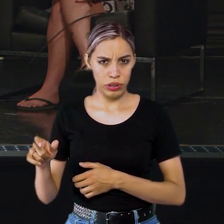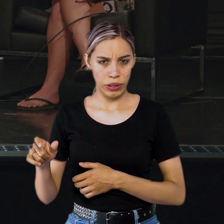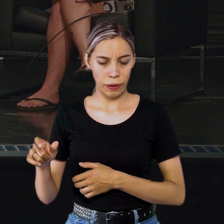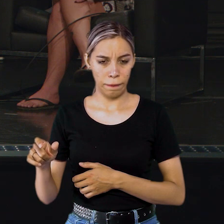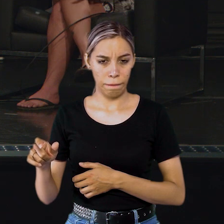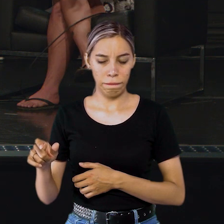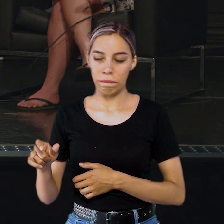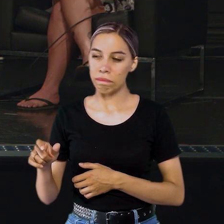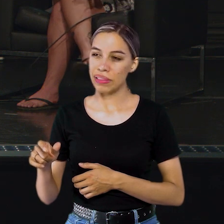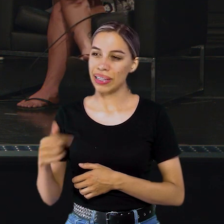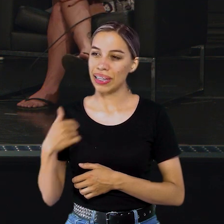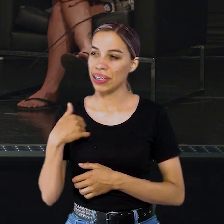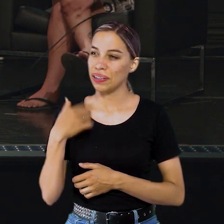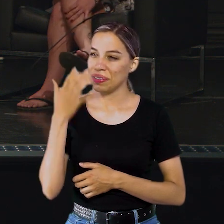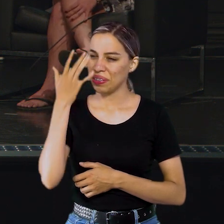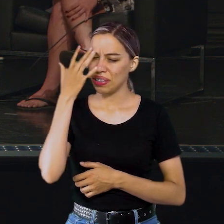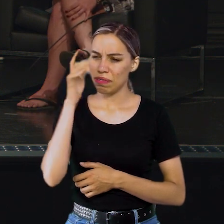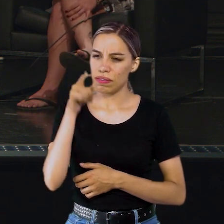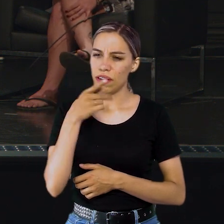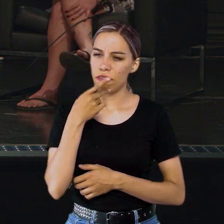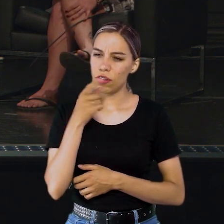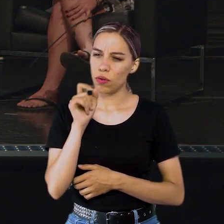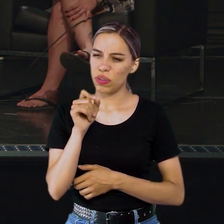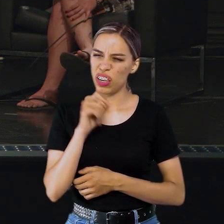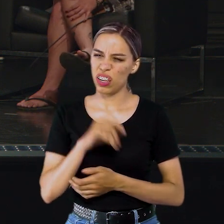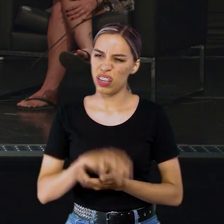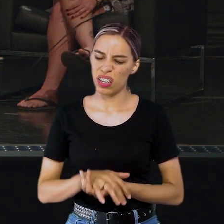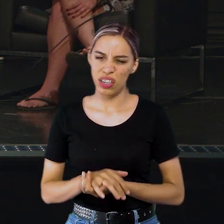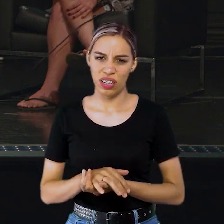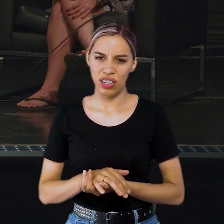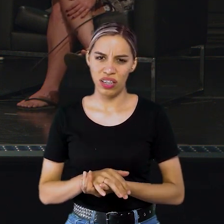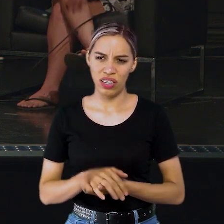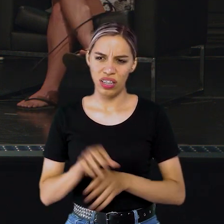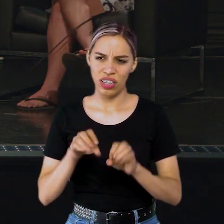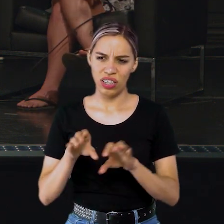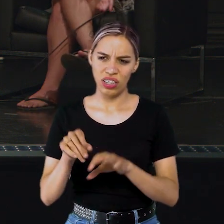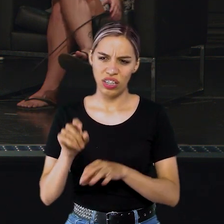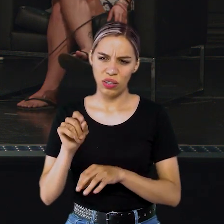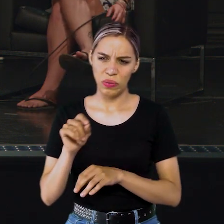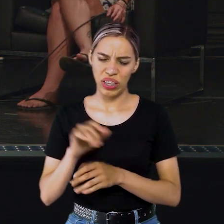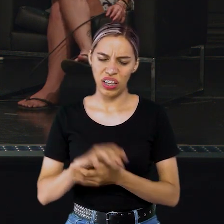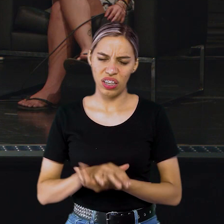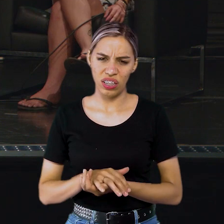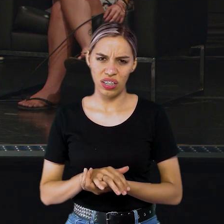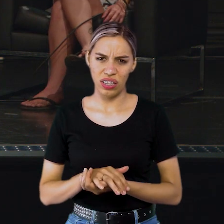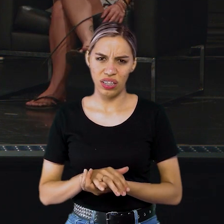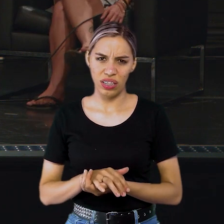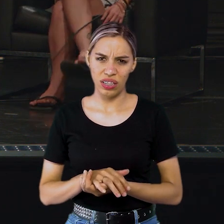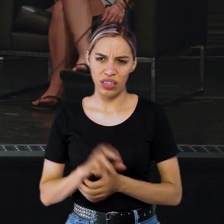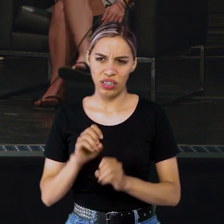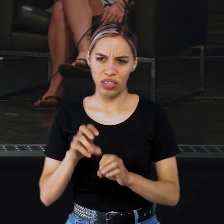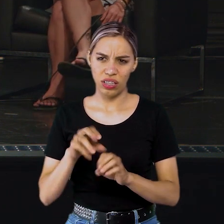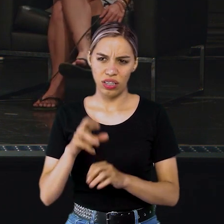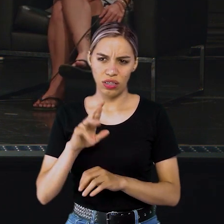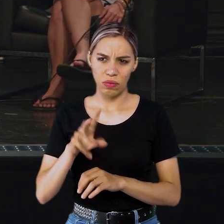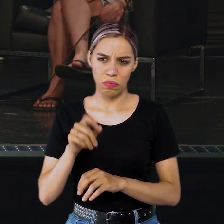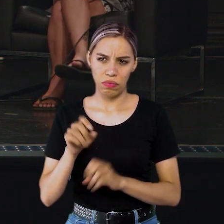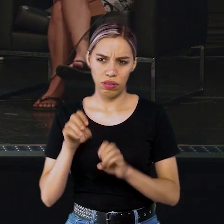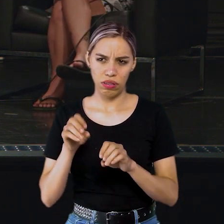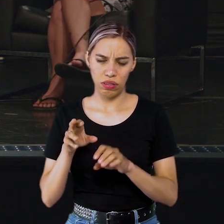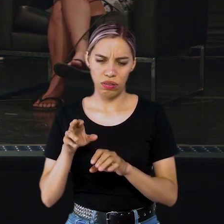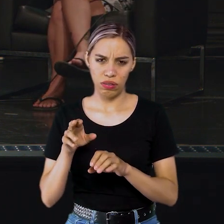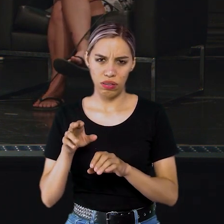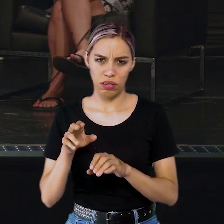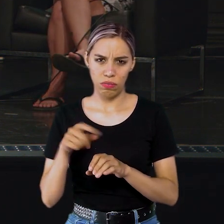Esse negócio... Como é que eu não vou saber repetir? Repete aí depois de novo, Tchamões, o negócio de que educação não é educação, né? Na verdade, essa educação,